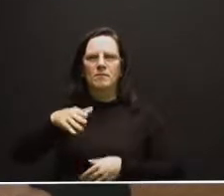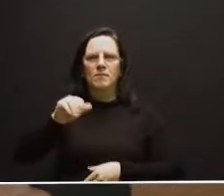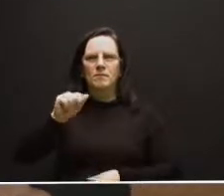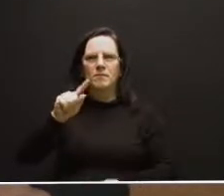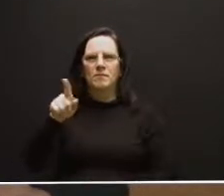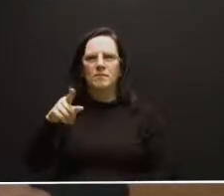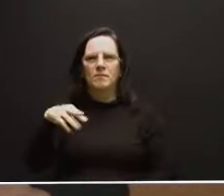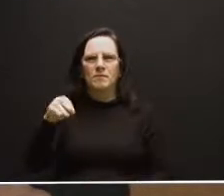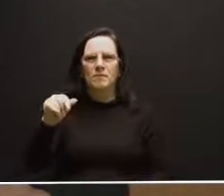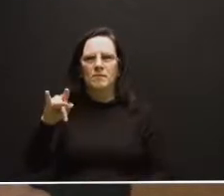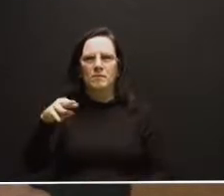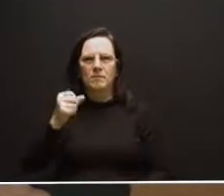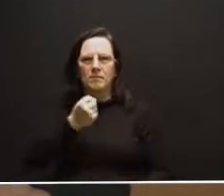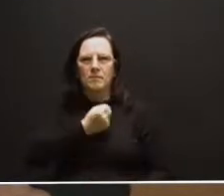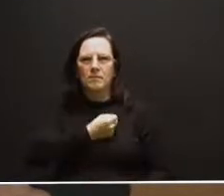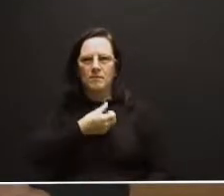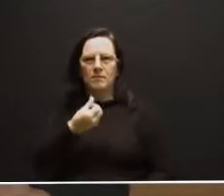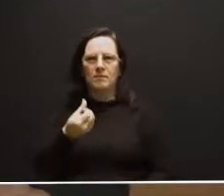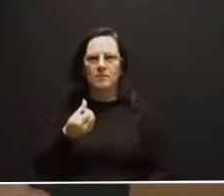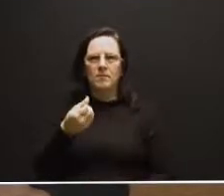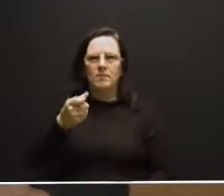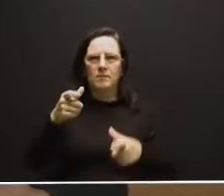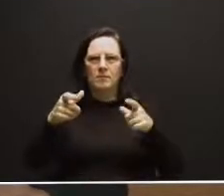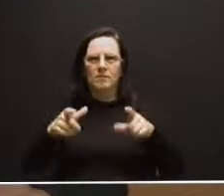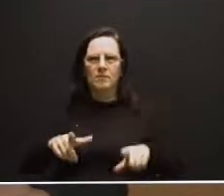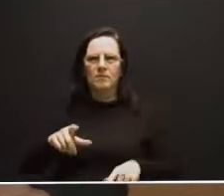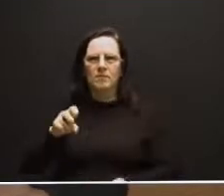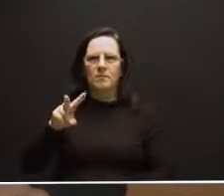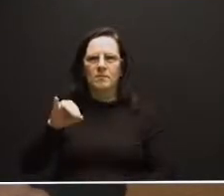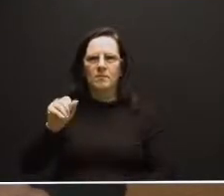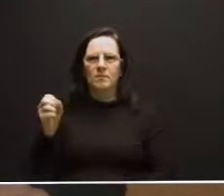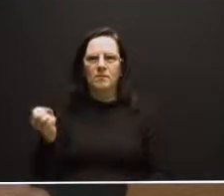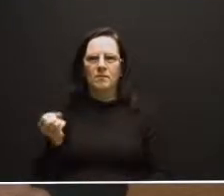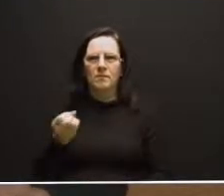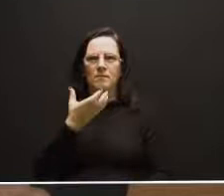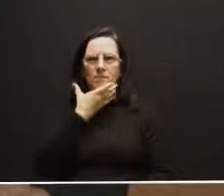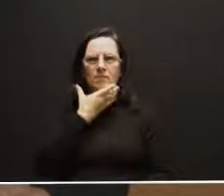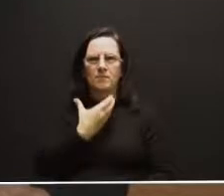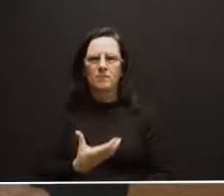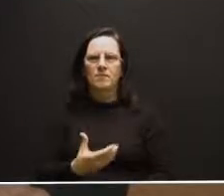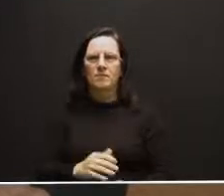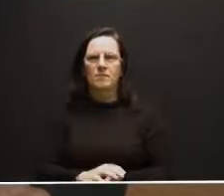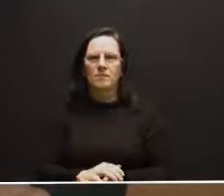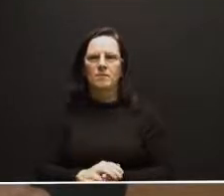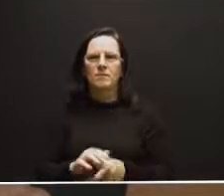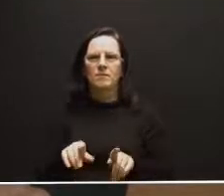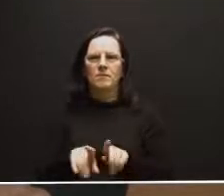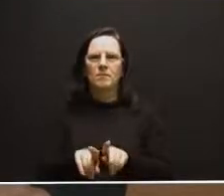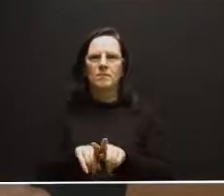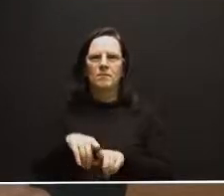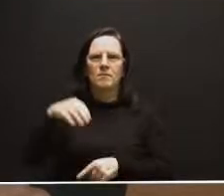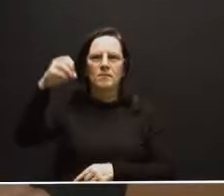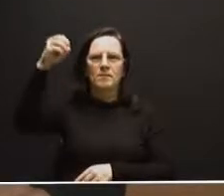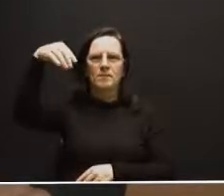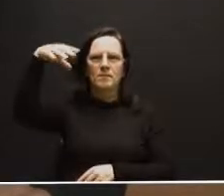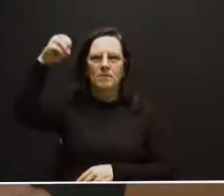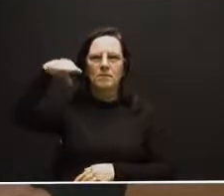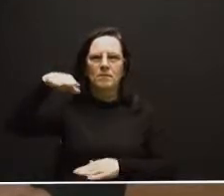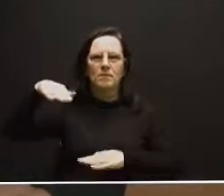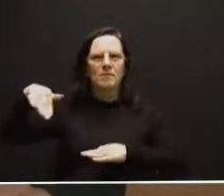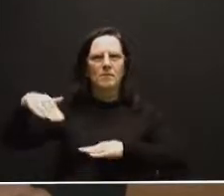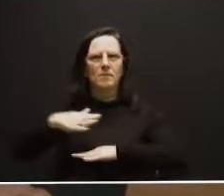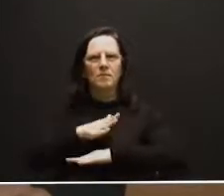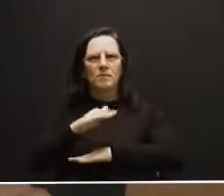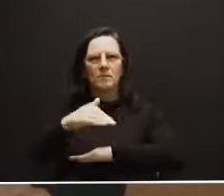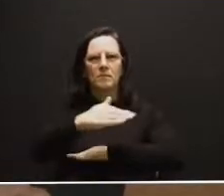número 6 na vila natal encaminhe-se iluminação na passarela do caminho